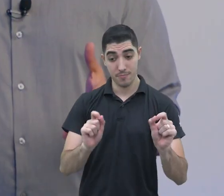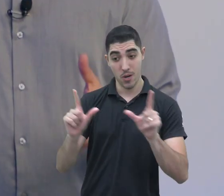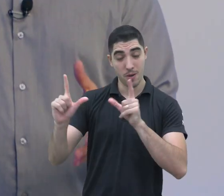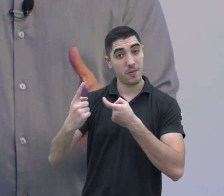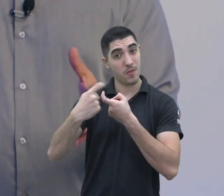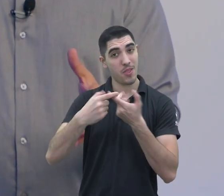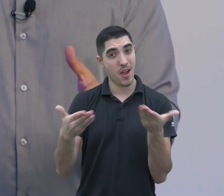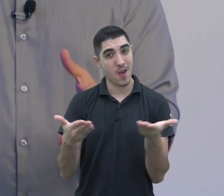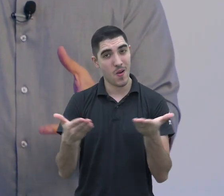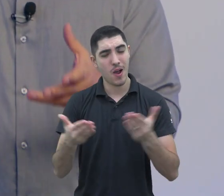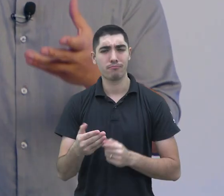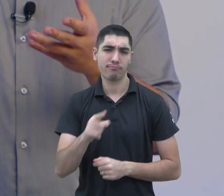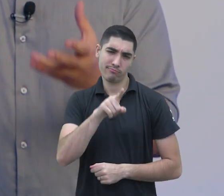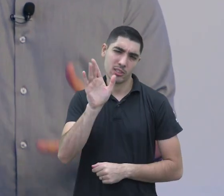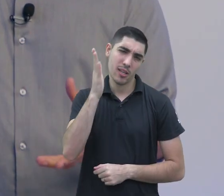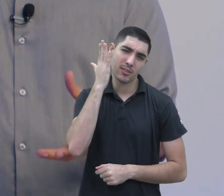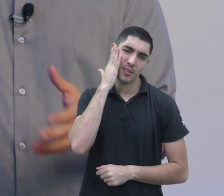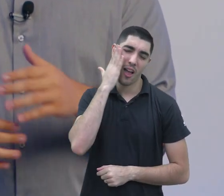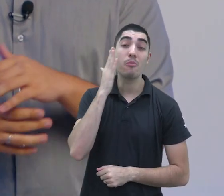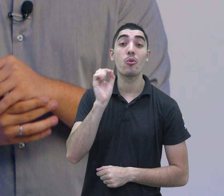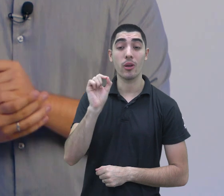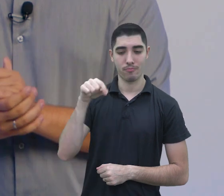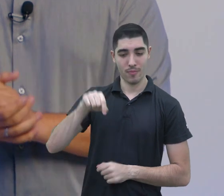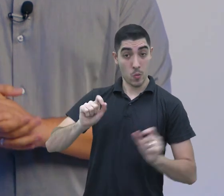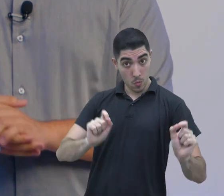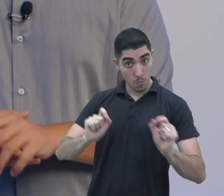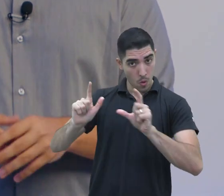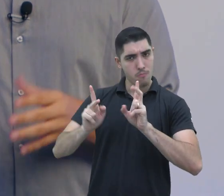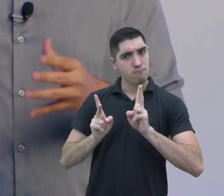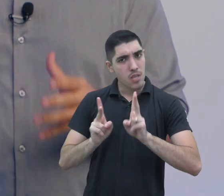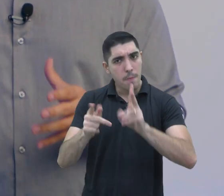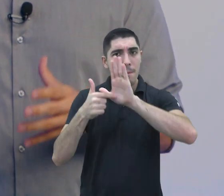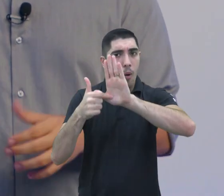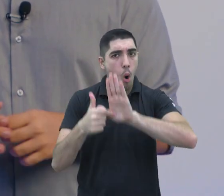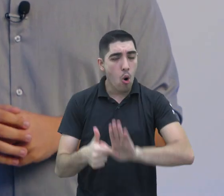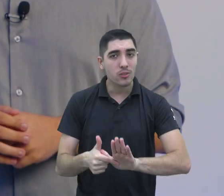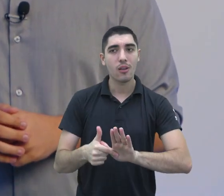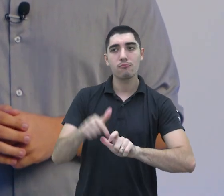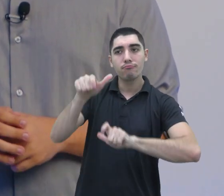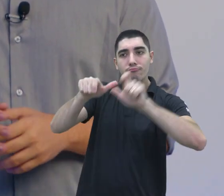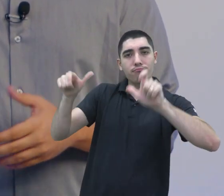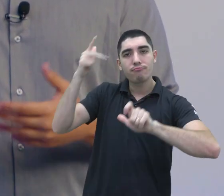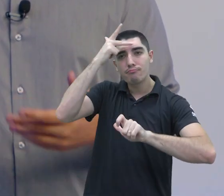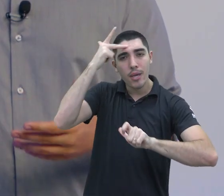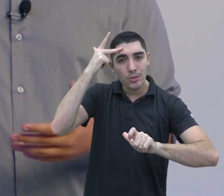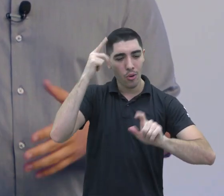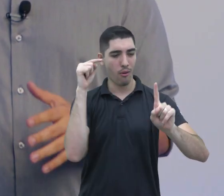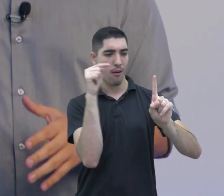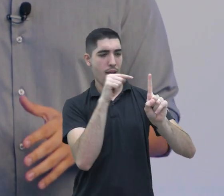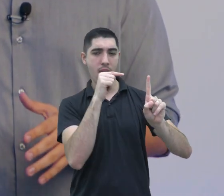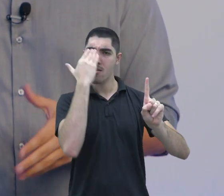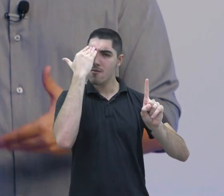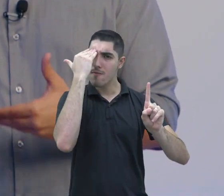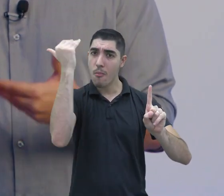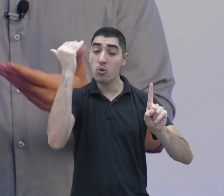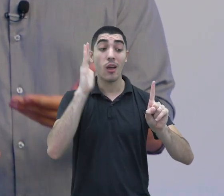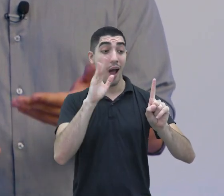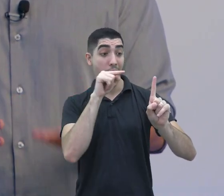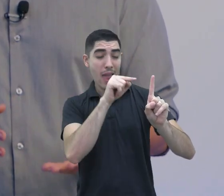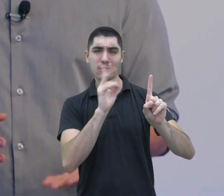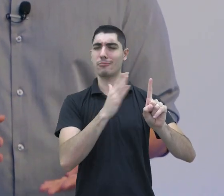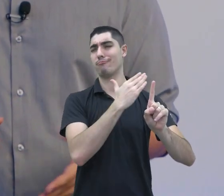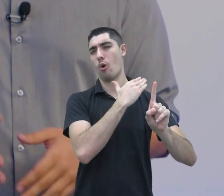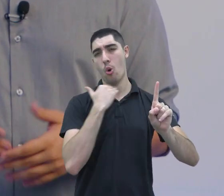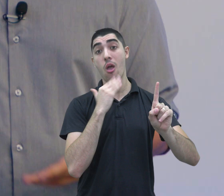Estamos de volta por aqui. Como você já sabe, o Cidadania em Pauta sempre abre espaço para contar a história de pessoas que hoje